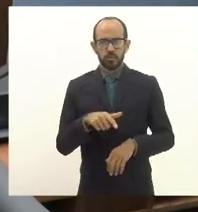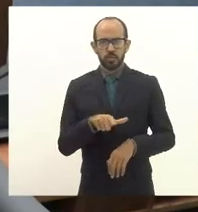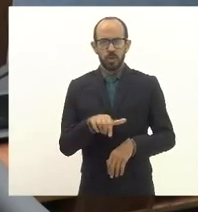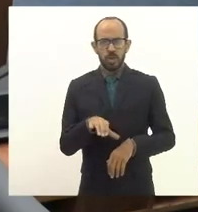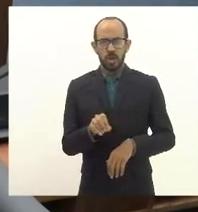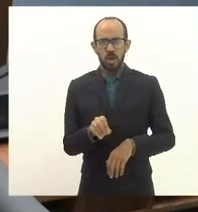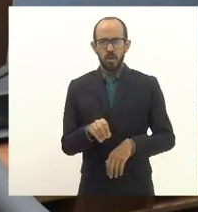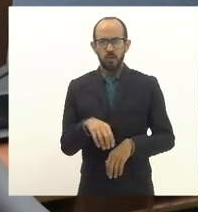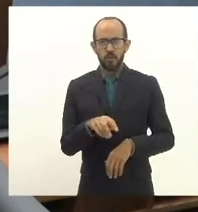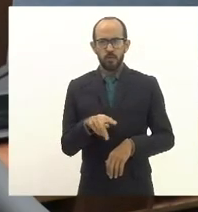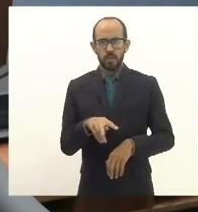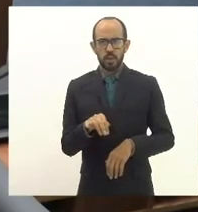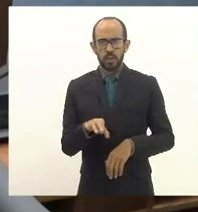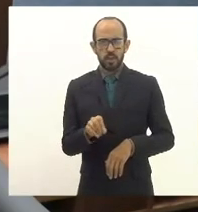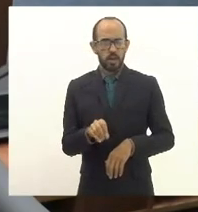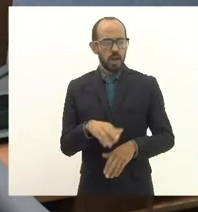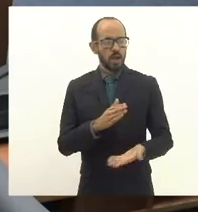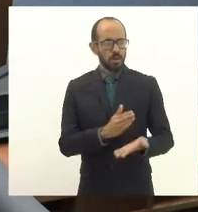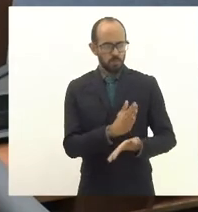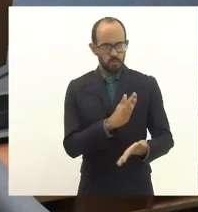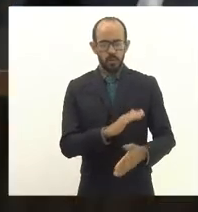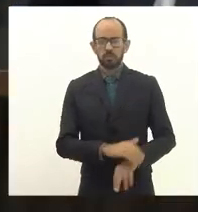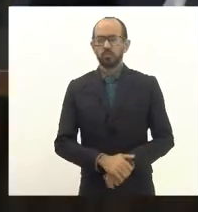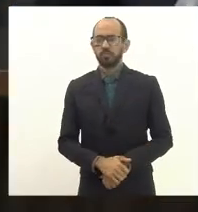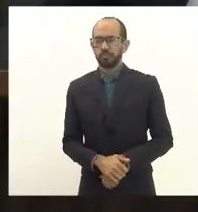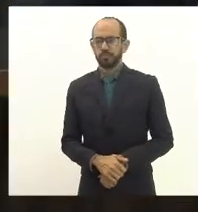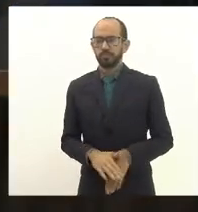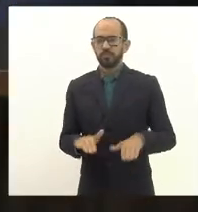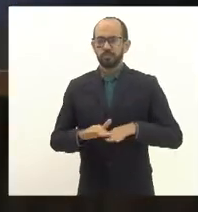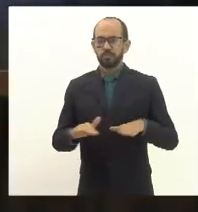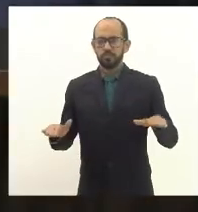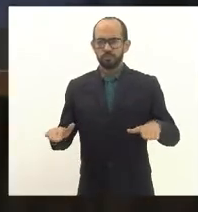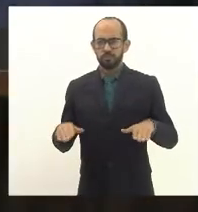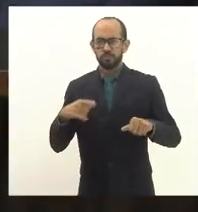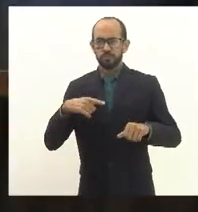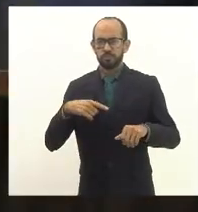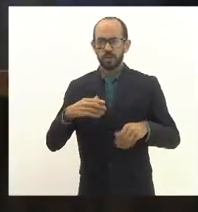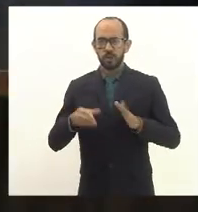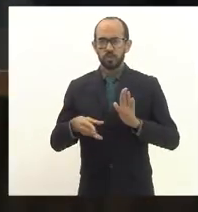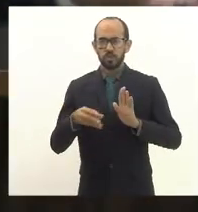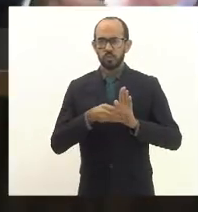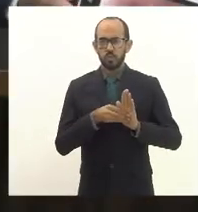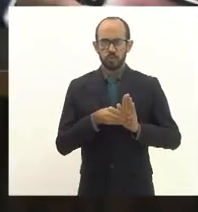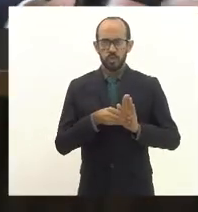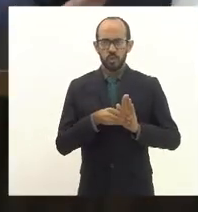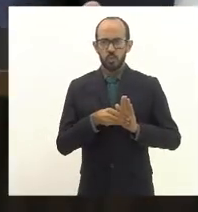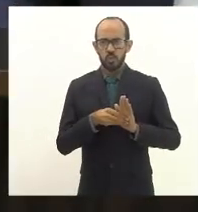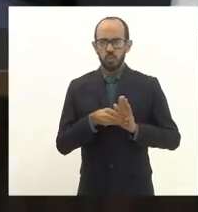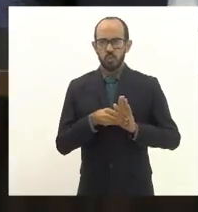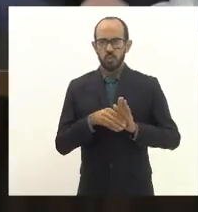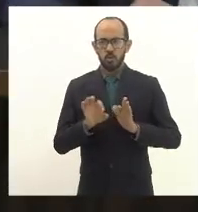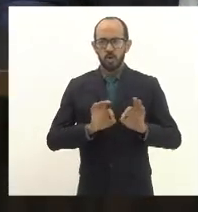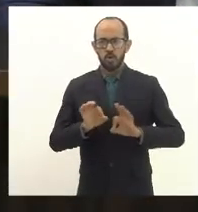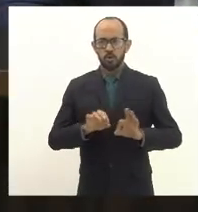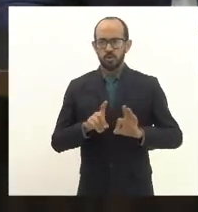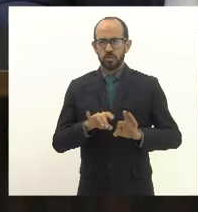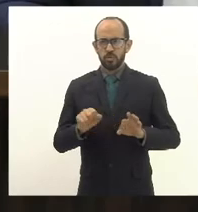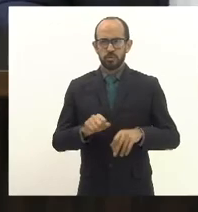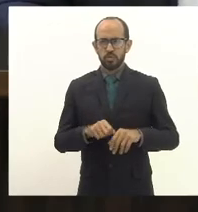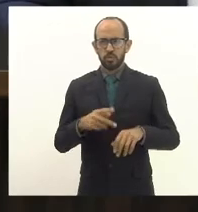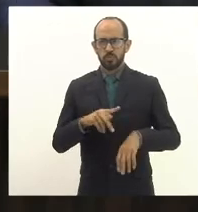eles como estão? Aprovado. Há sobre a mesa requerimento de inclusão. Requer inclusão na ordem do dia do projeto de